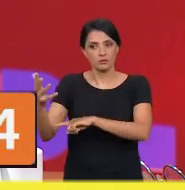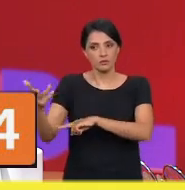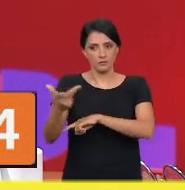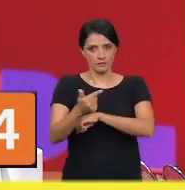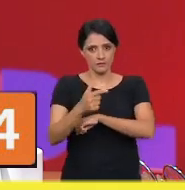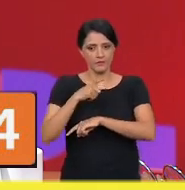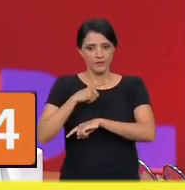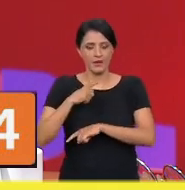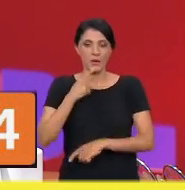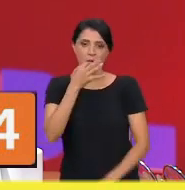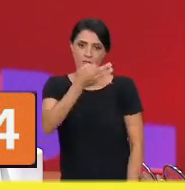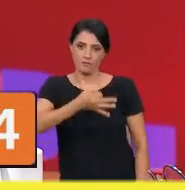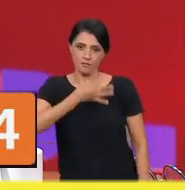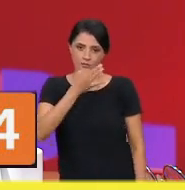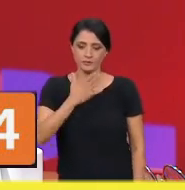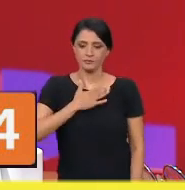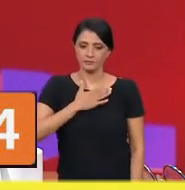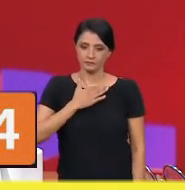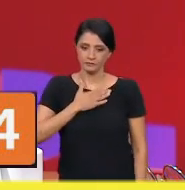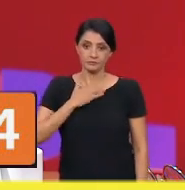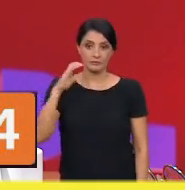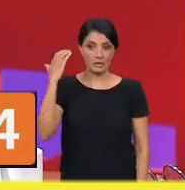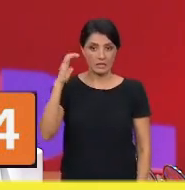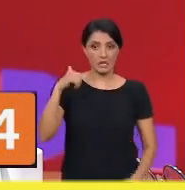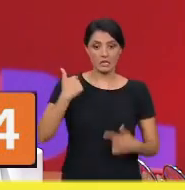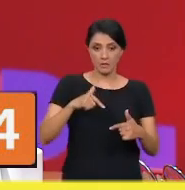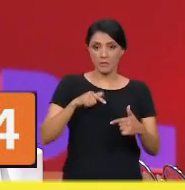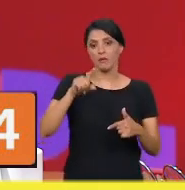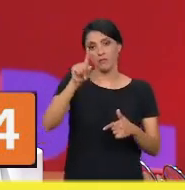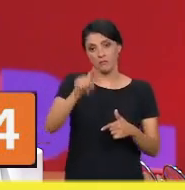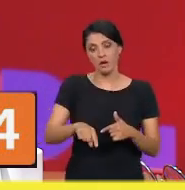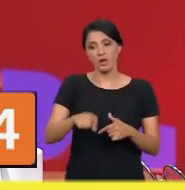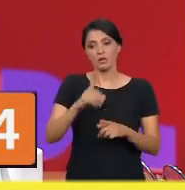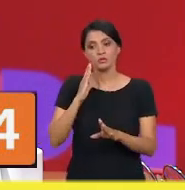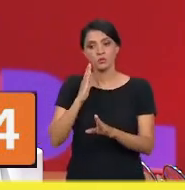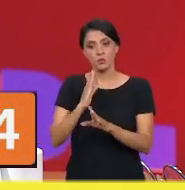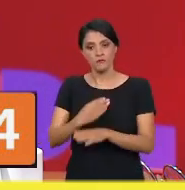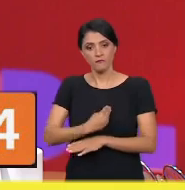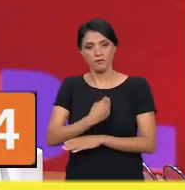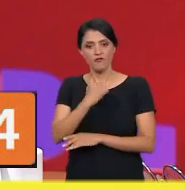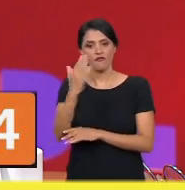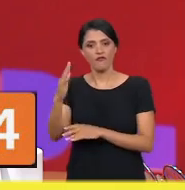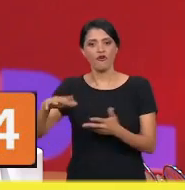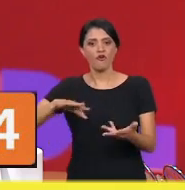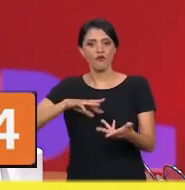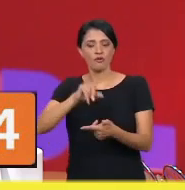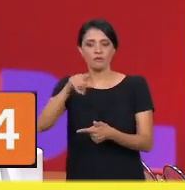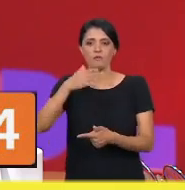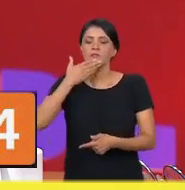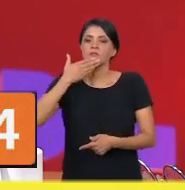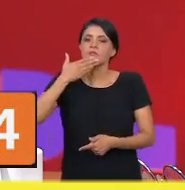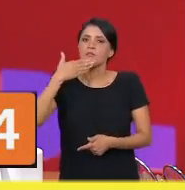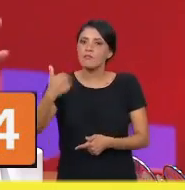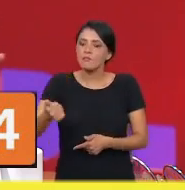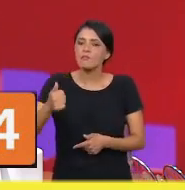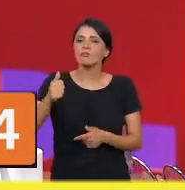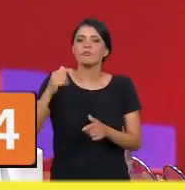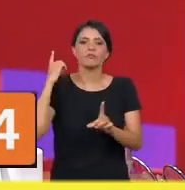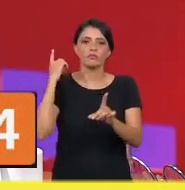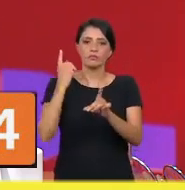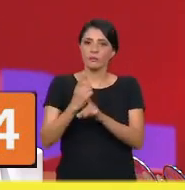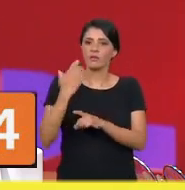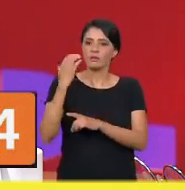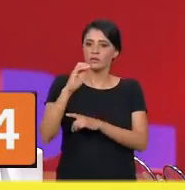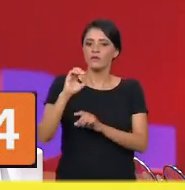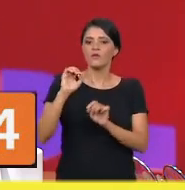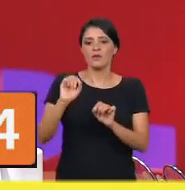estamos, na minha opinião, nós estamos na ciência para isso. E eu acho que descobrir vida fora da Terra seria a maior descoberta científica de todos os